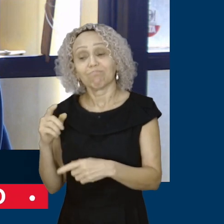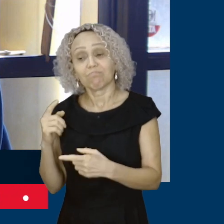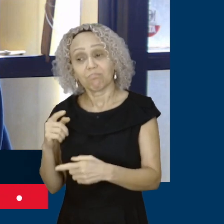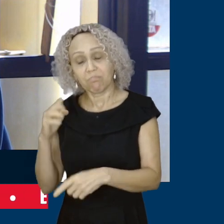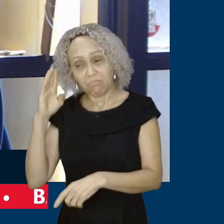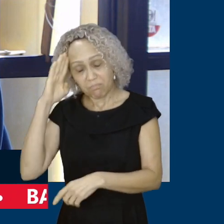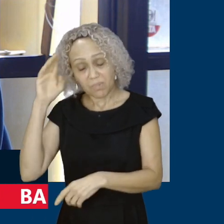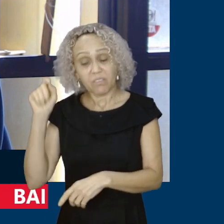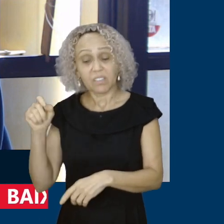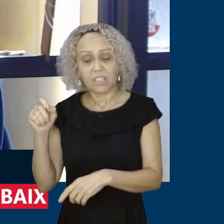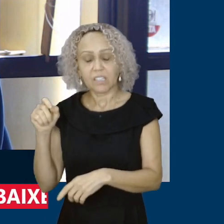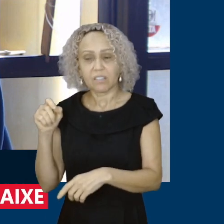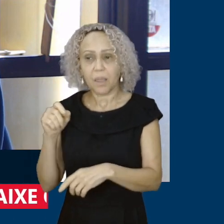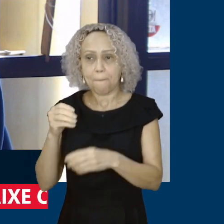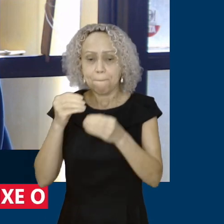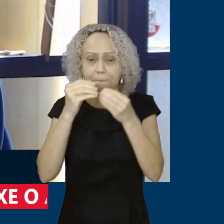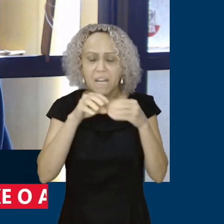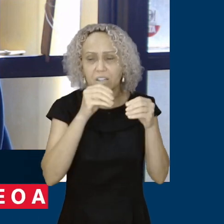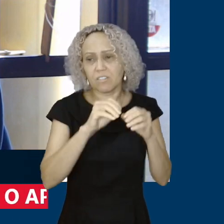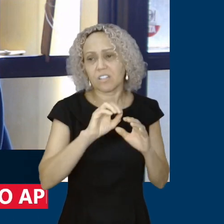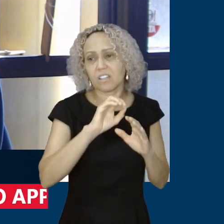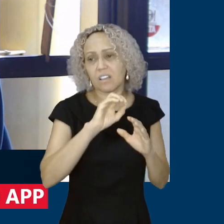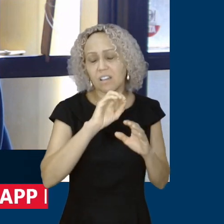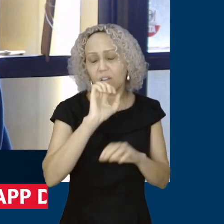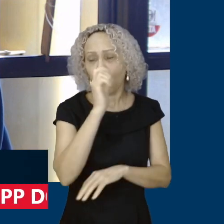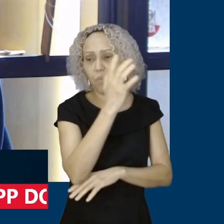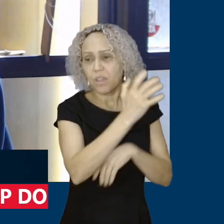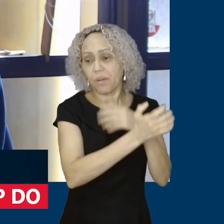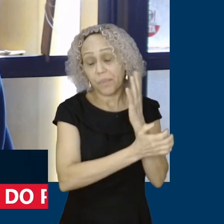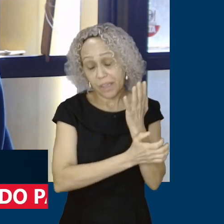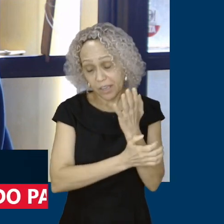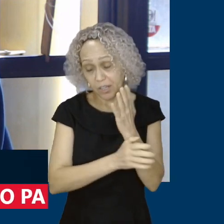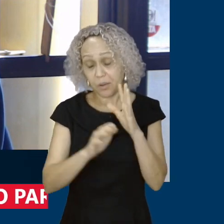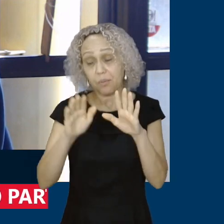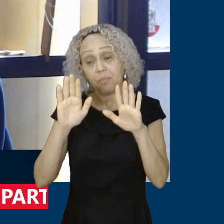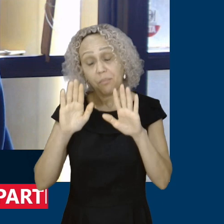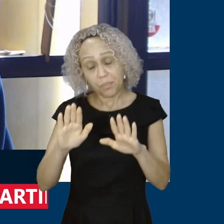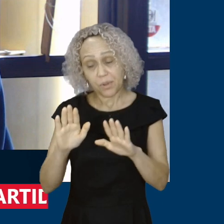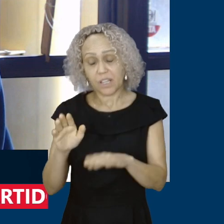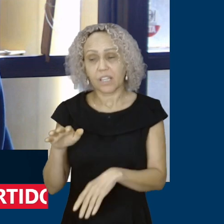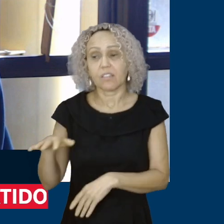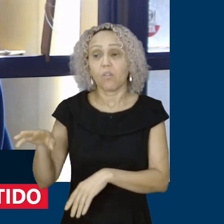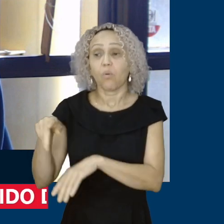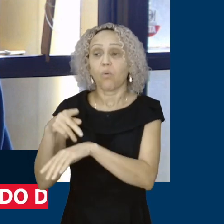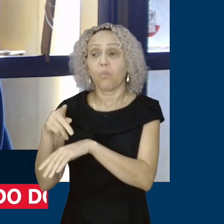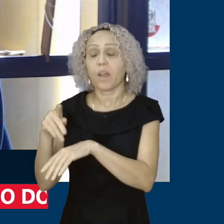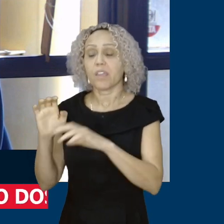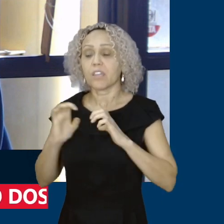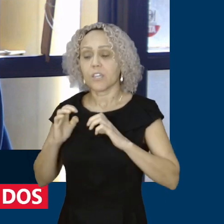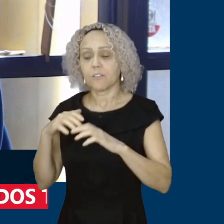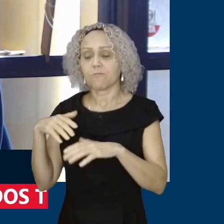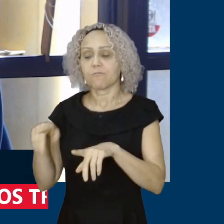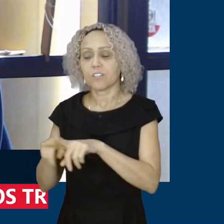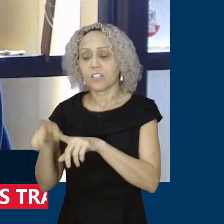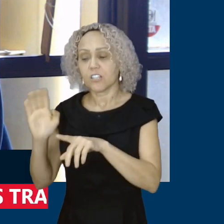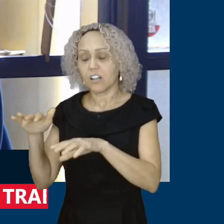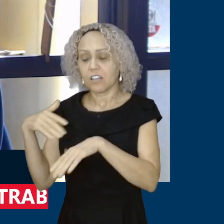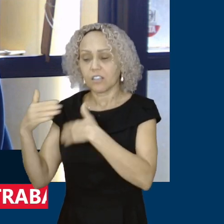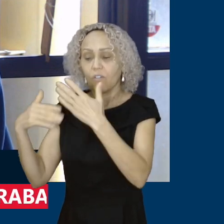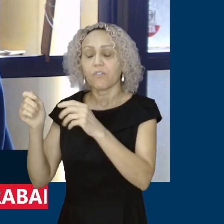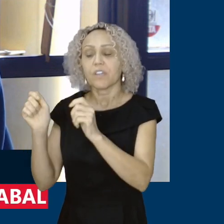precisam aportar mais recursos e mais tecnologias para os países em desenvolvimento